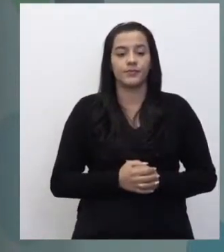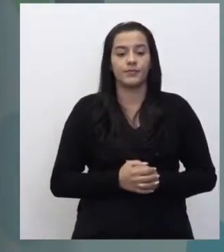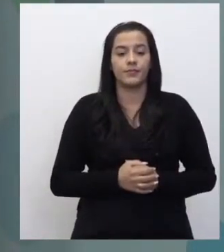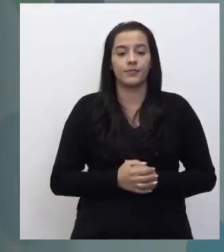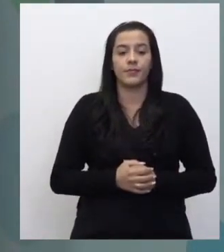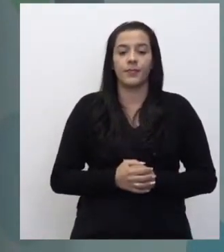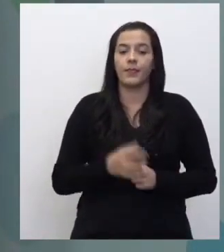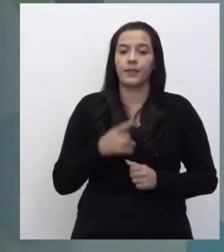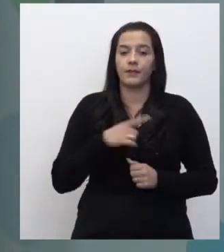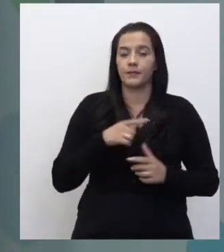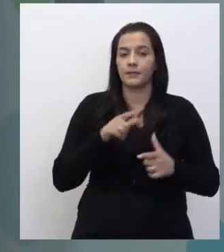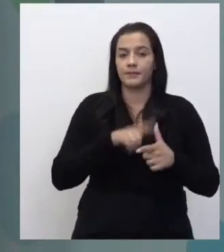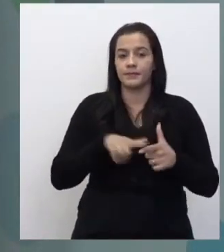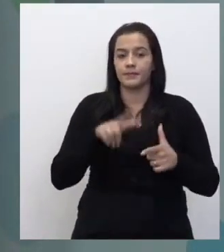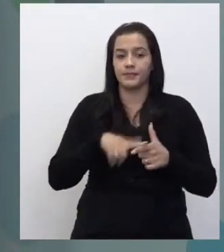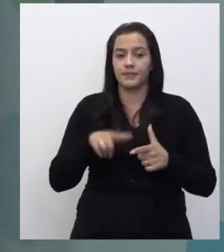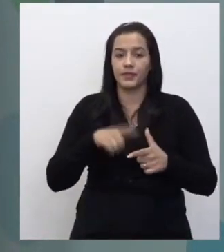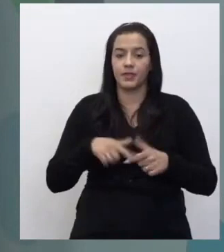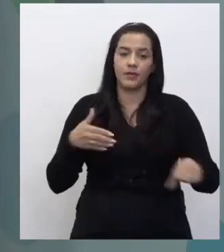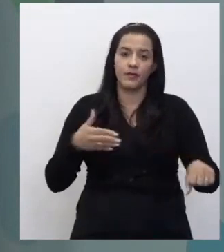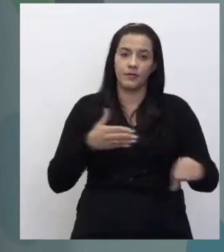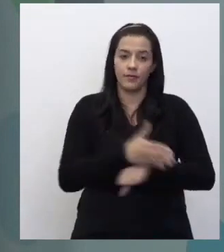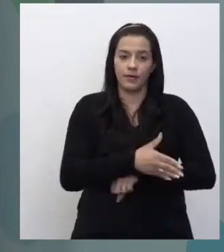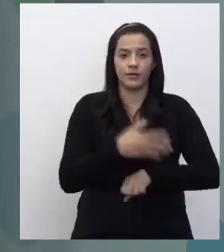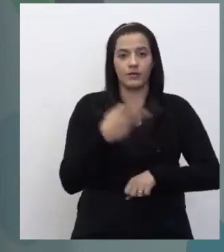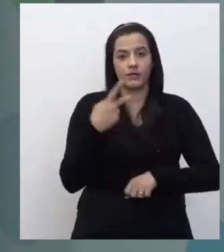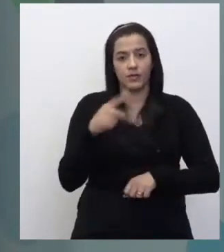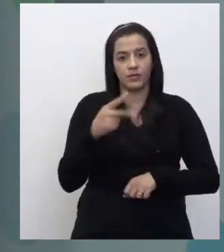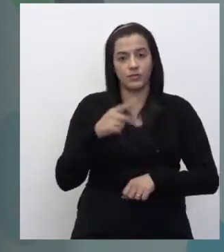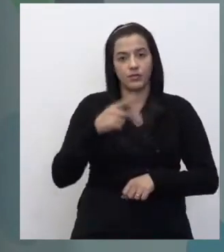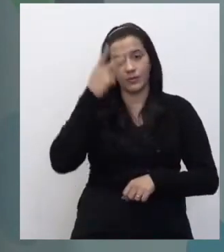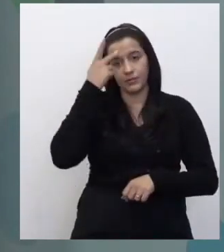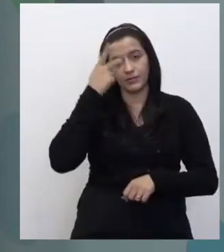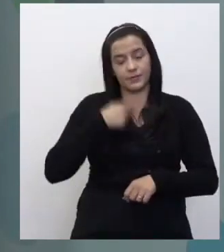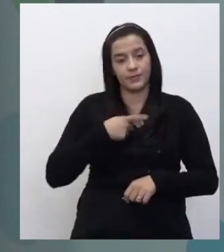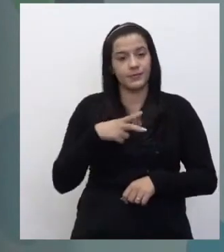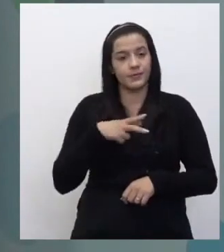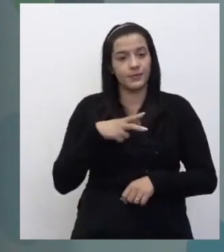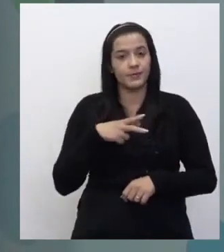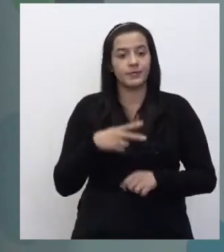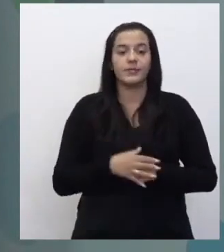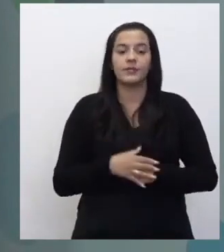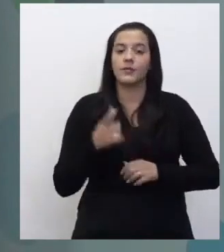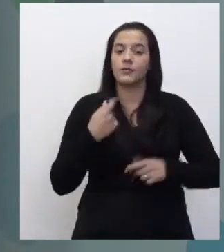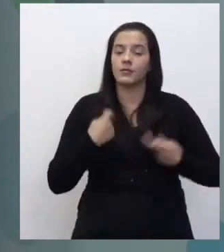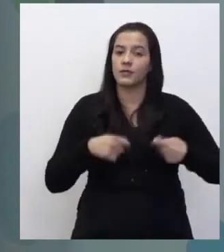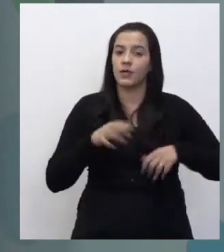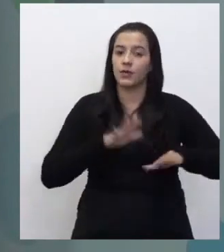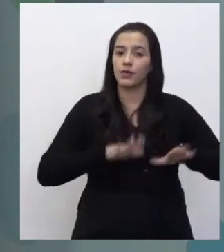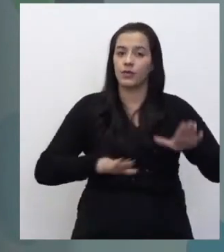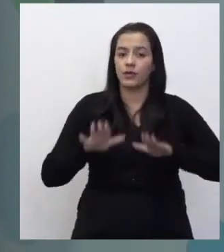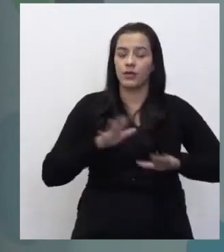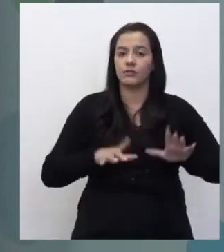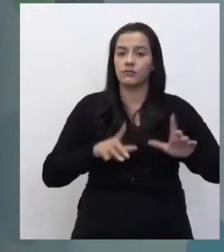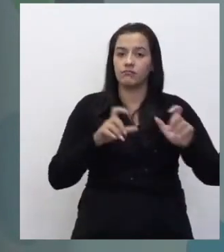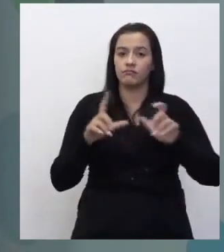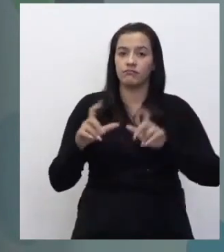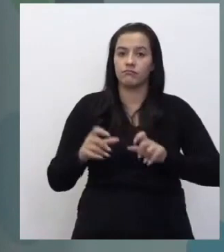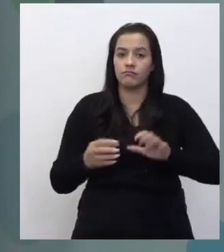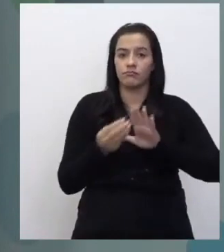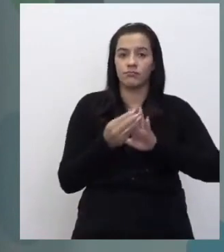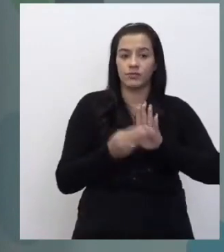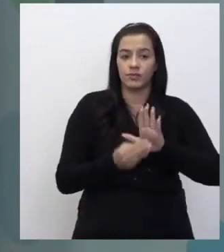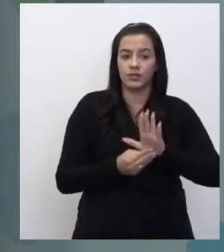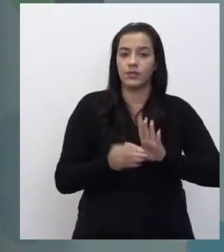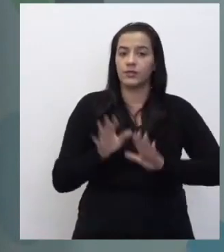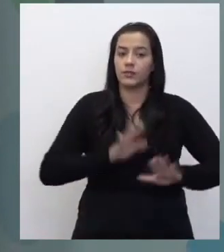é que algumas pessoas invadem a sua privacidade. Okay? Então, rede social, a gente tem que tomar cuidado com o que coloca, né? Então, no chat a gente vive